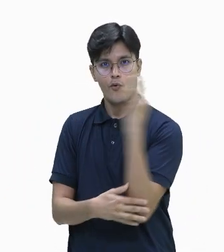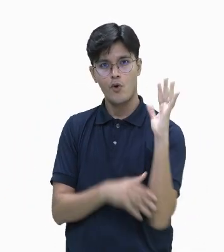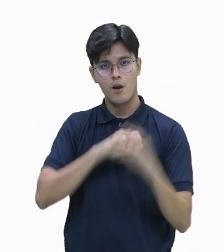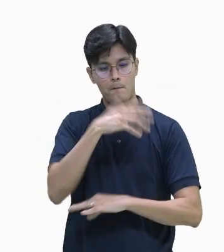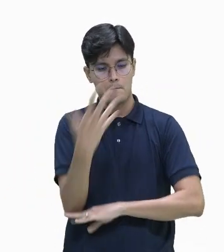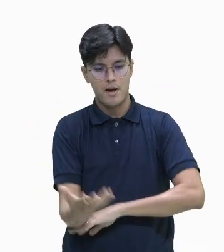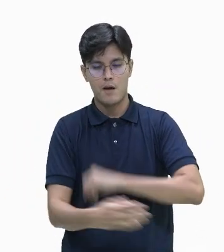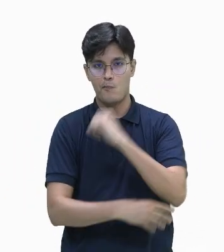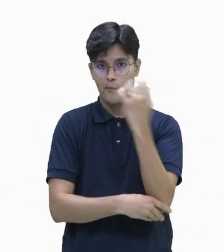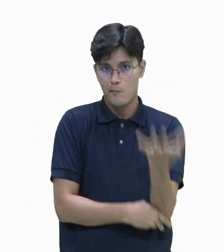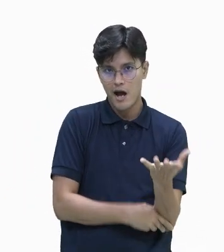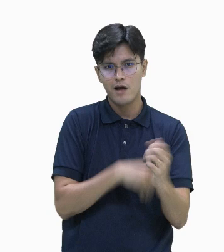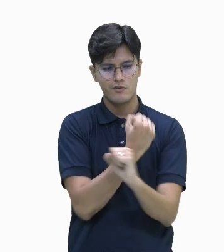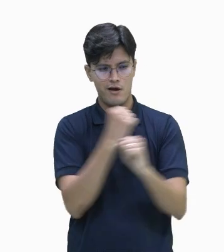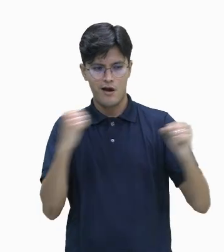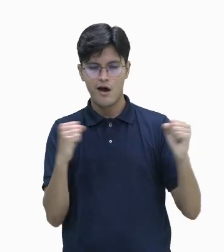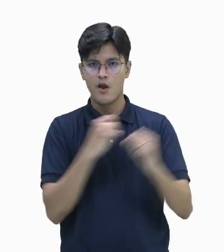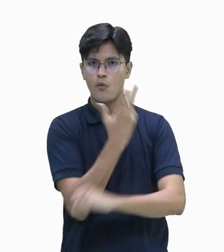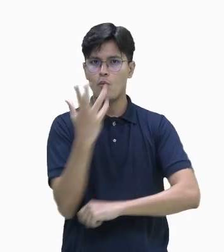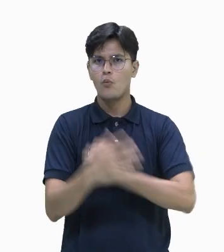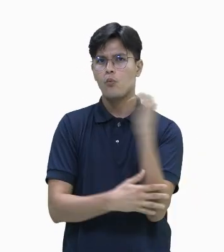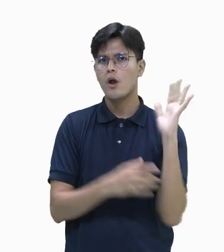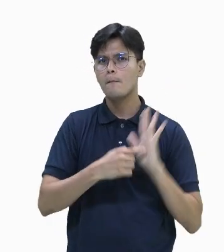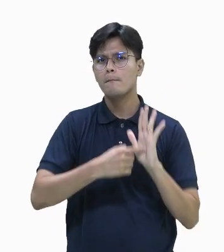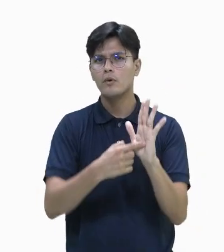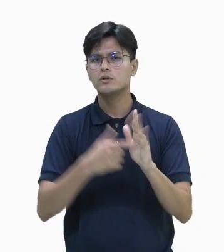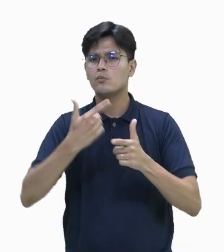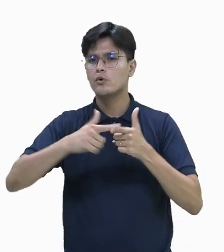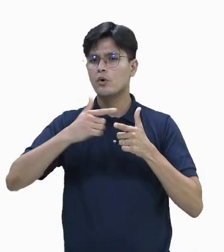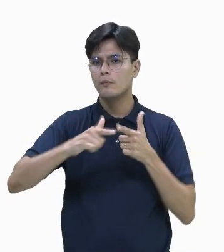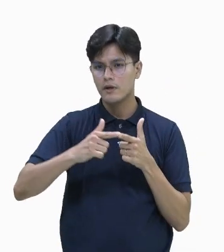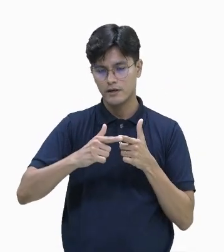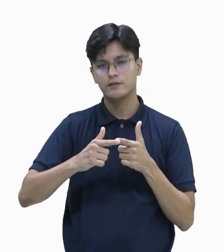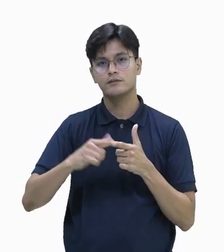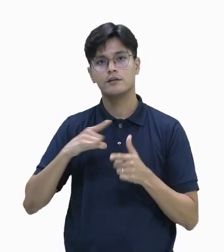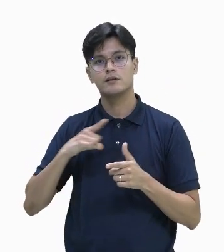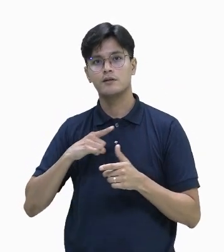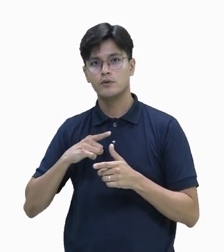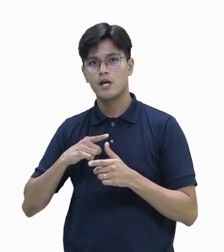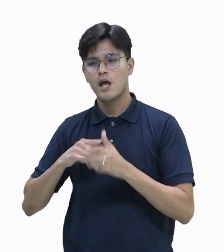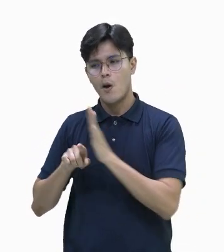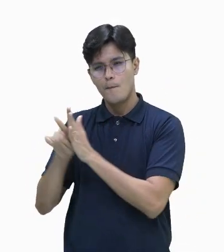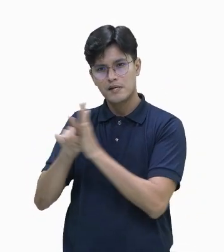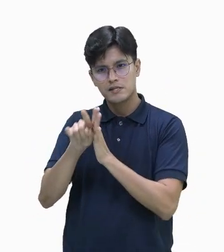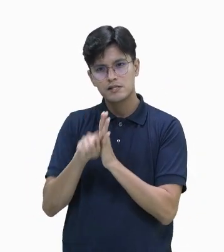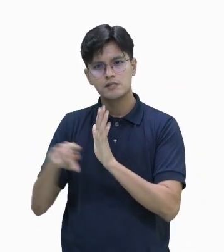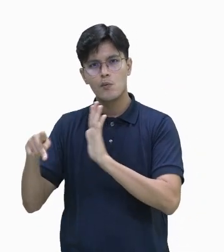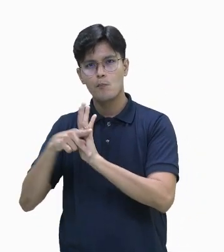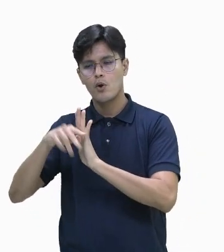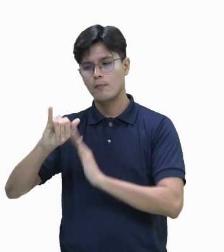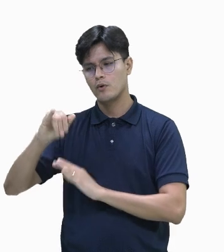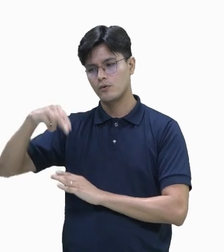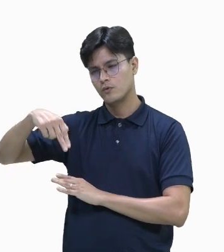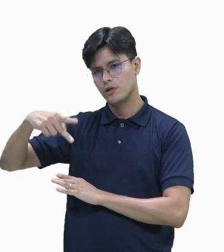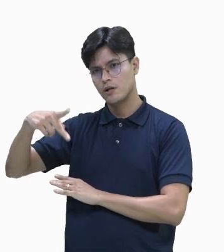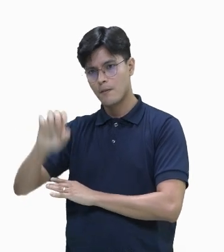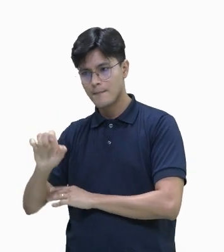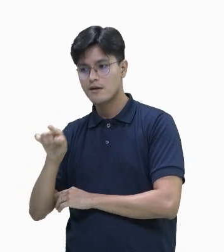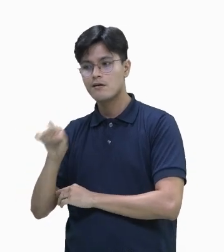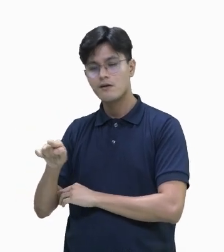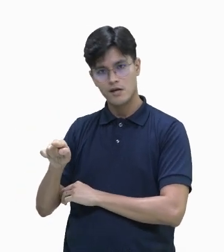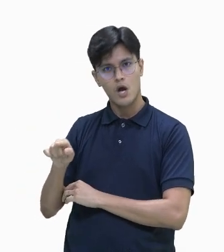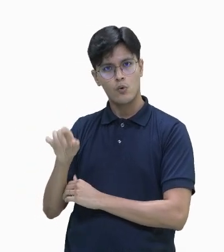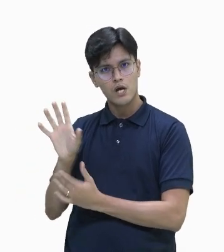floresta evidencia o problema. De acordo com estimativas do INPE, ou seja, um órgão